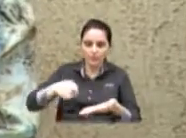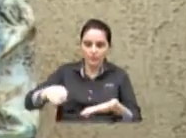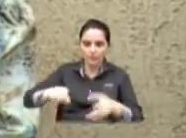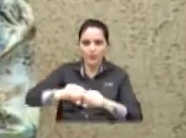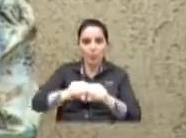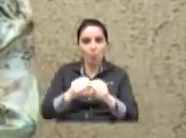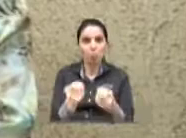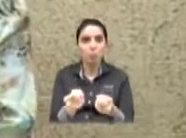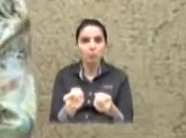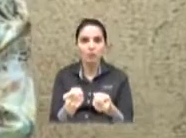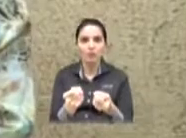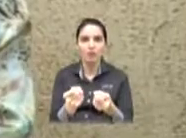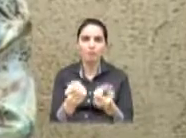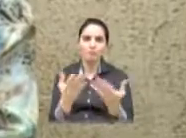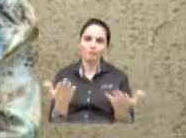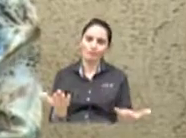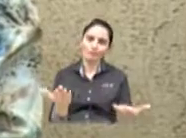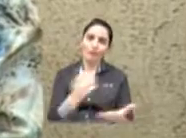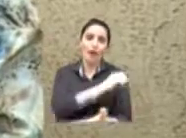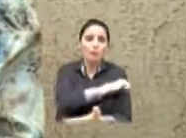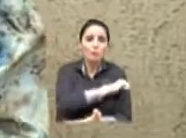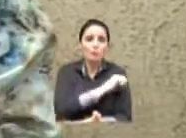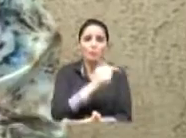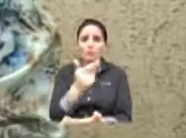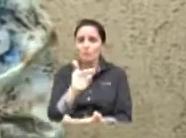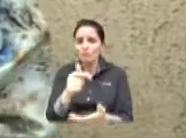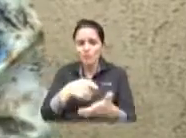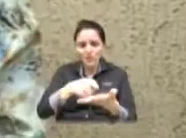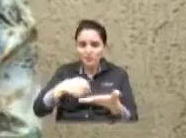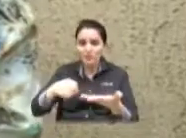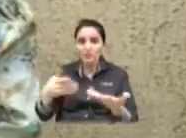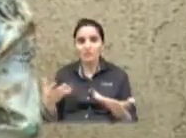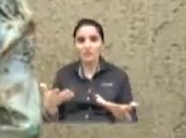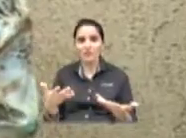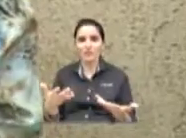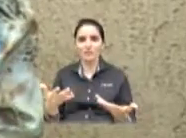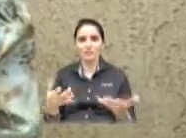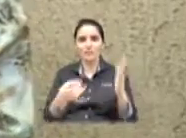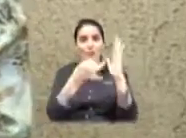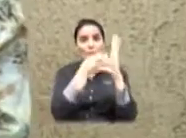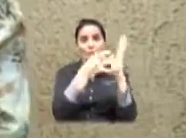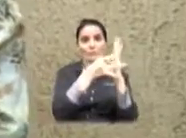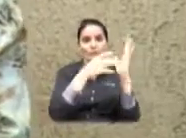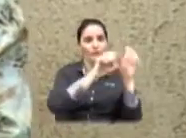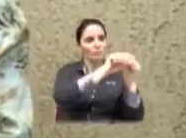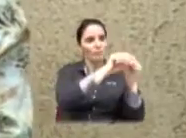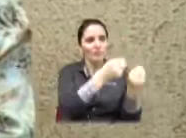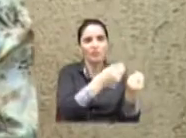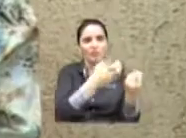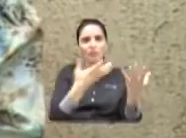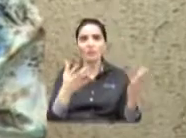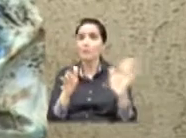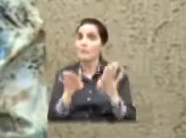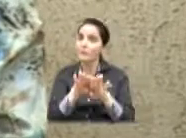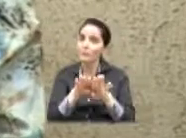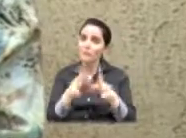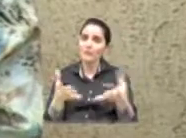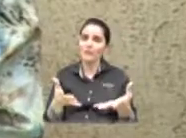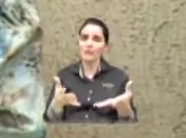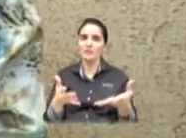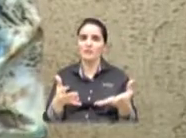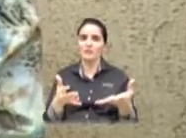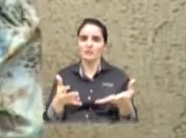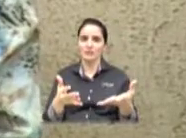eles são os principais prejudicados se eles querem e todos nós merecemos um bom lugar